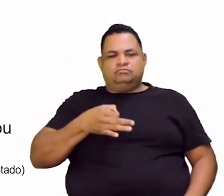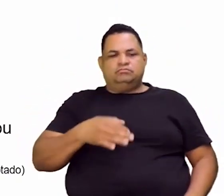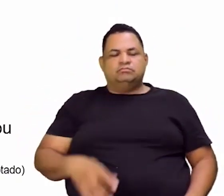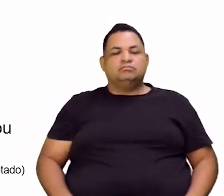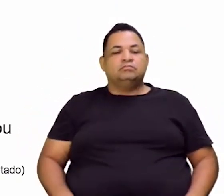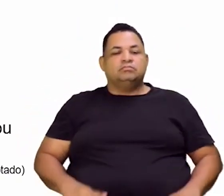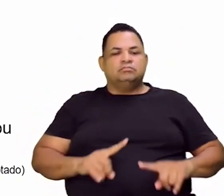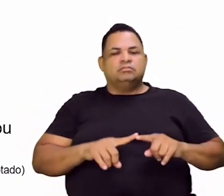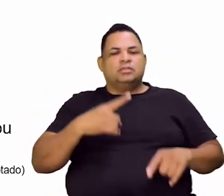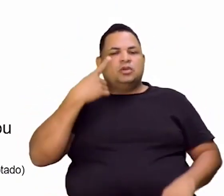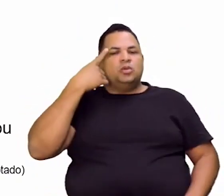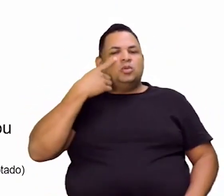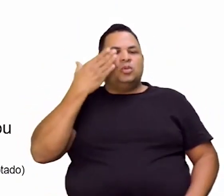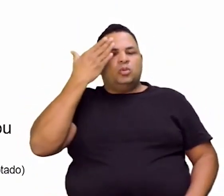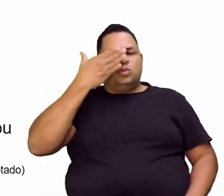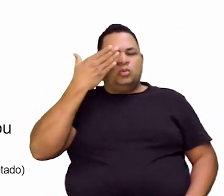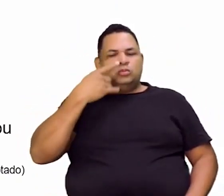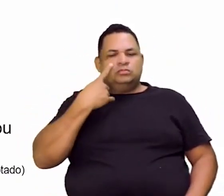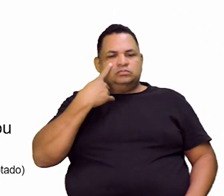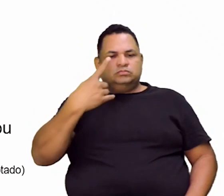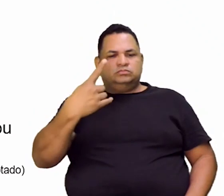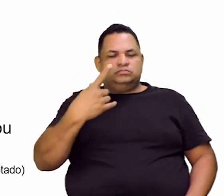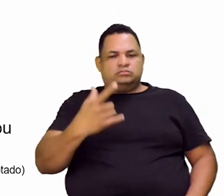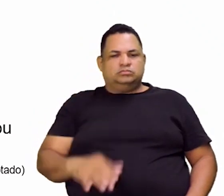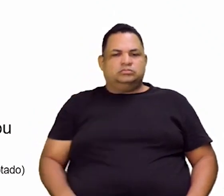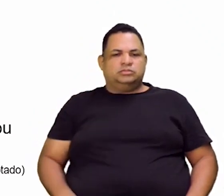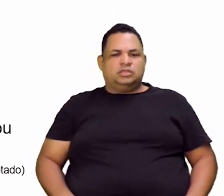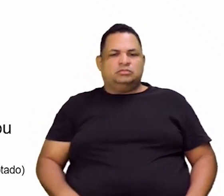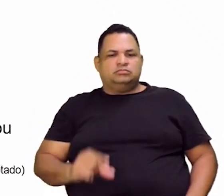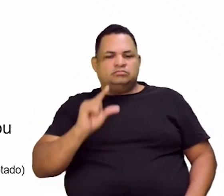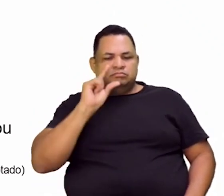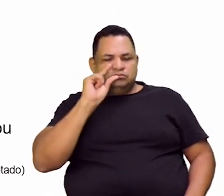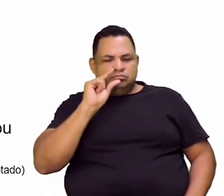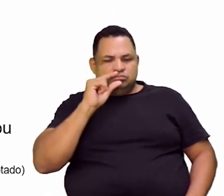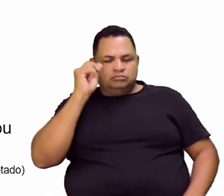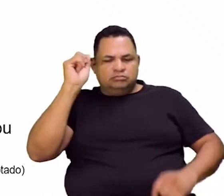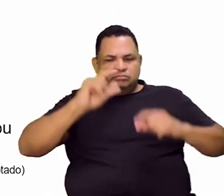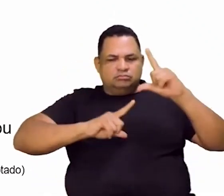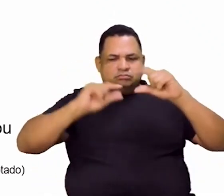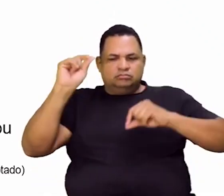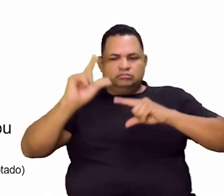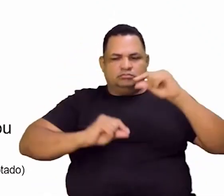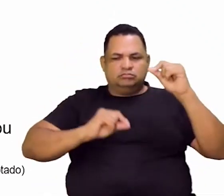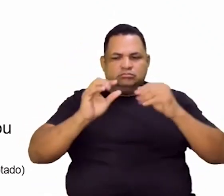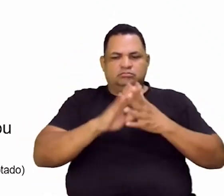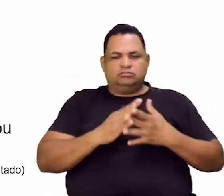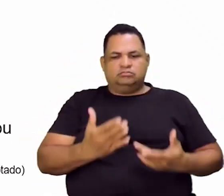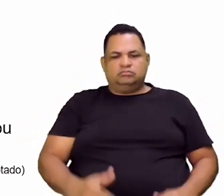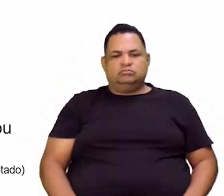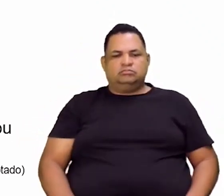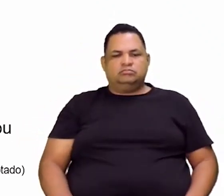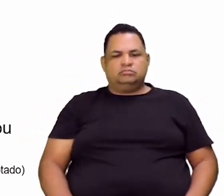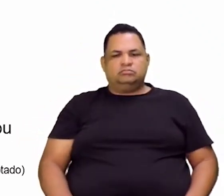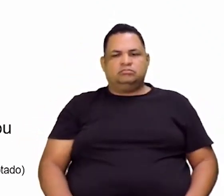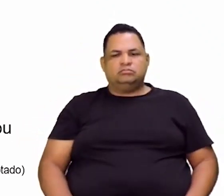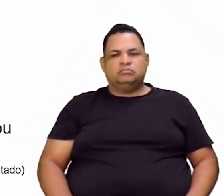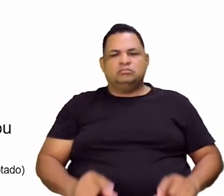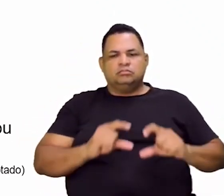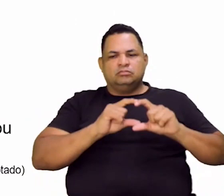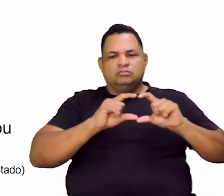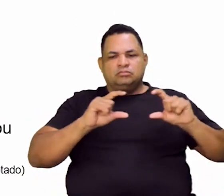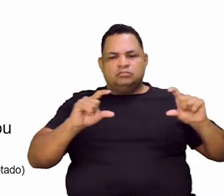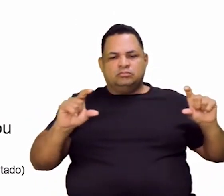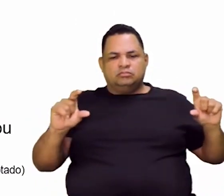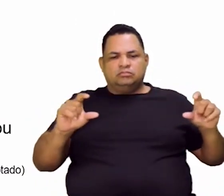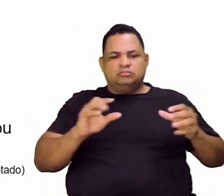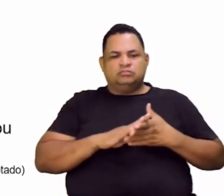olho nu, vocês vão ver pequenos pedaços de estrelas. É uma frase, né? A frase explícita: a